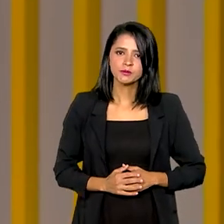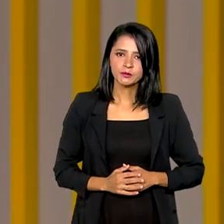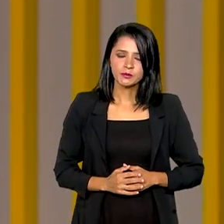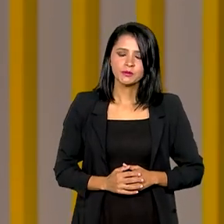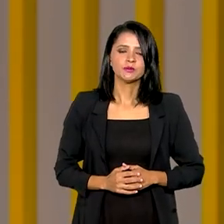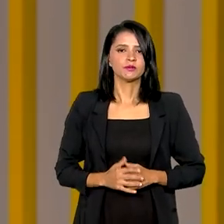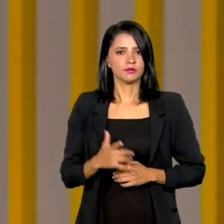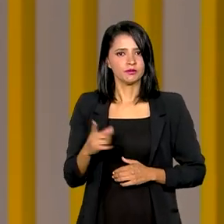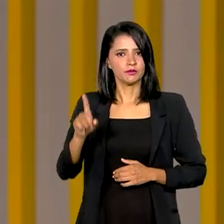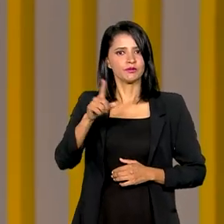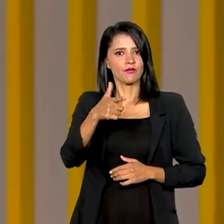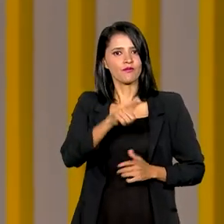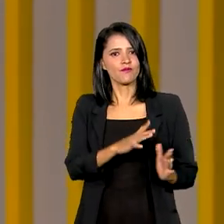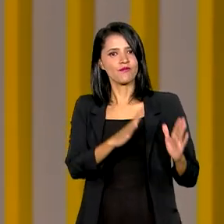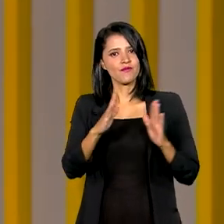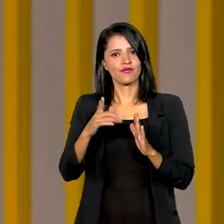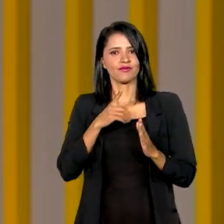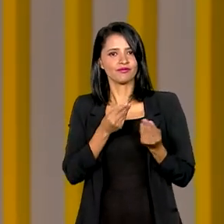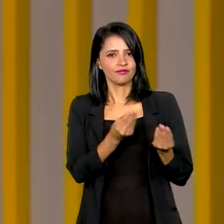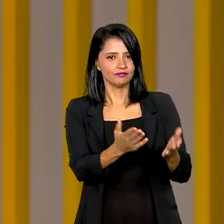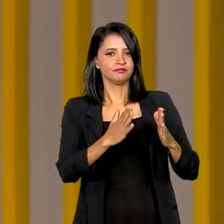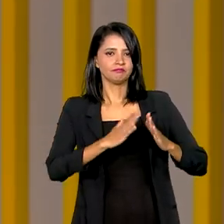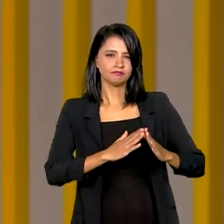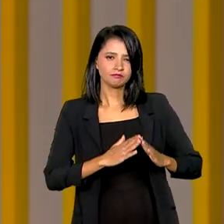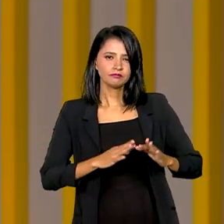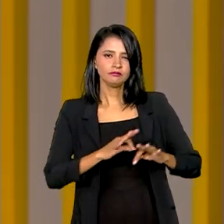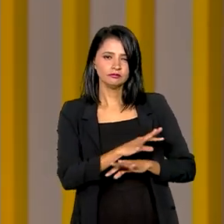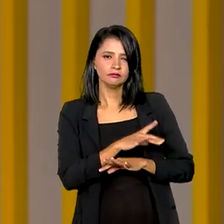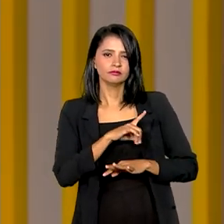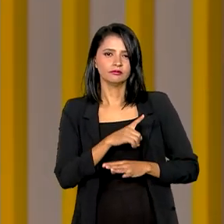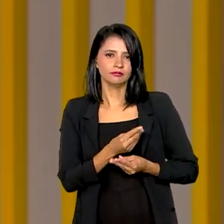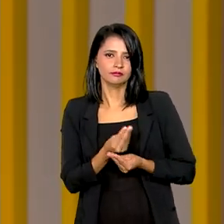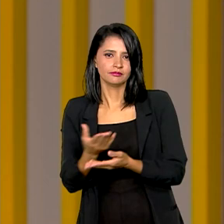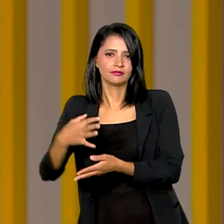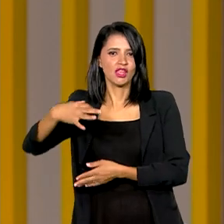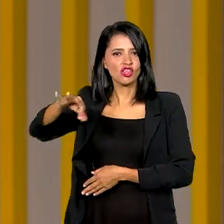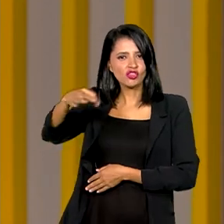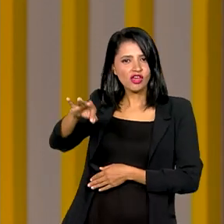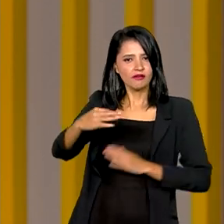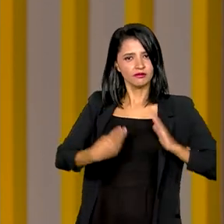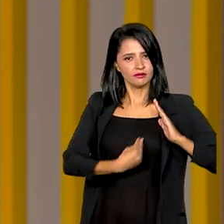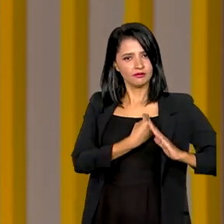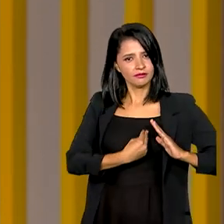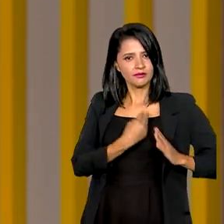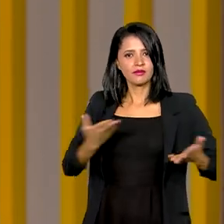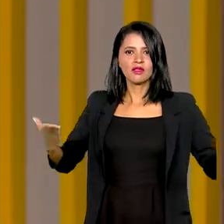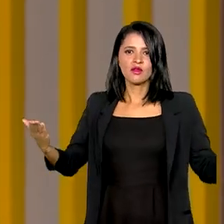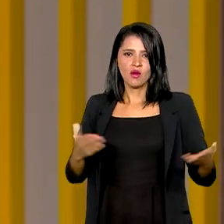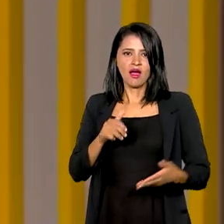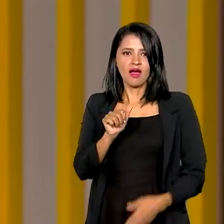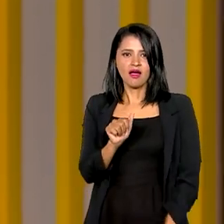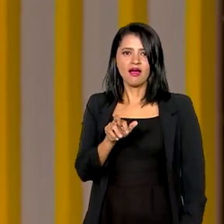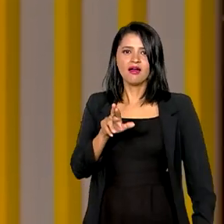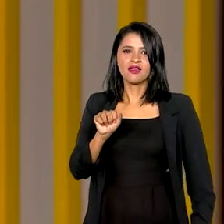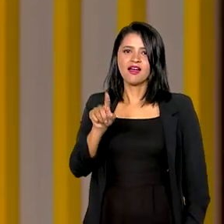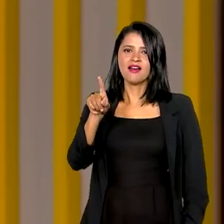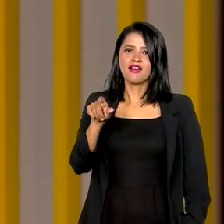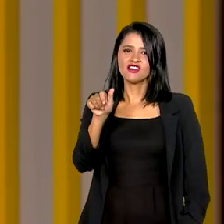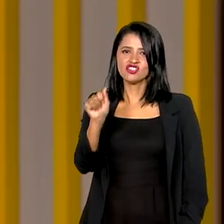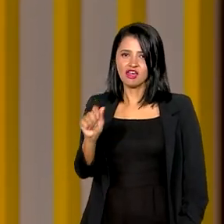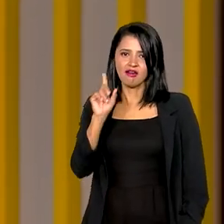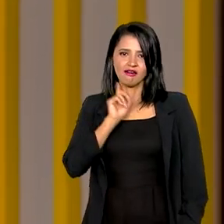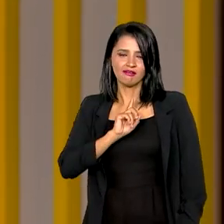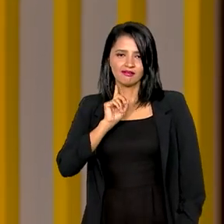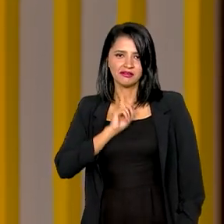Durante mais uma etapa de entrega de moradias populares do Minha Casa Minha Vida, desta vez em Araxá, Minas Gerais, o ministro